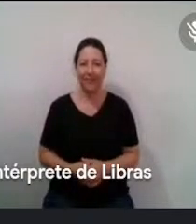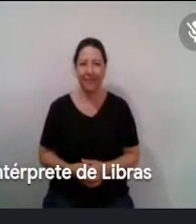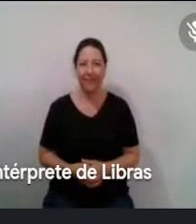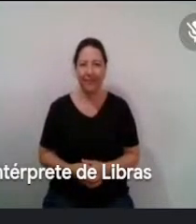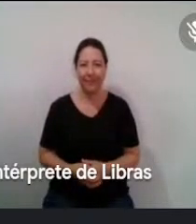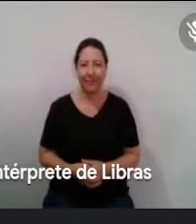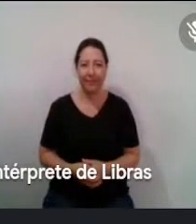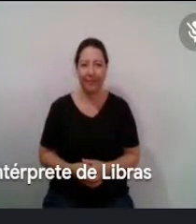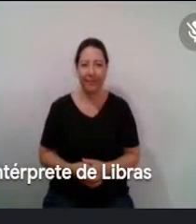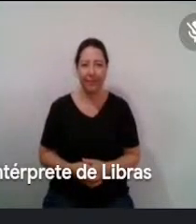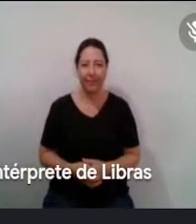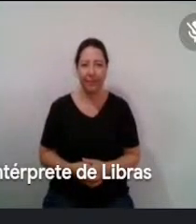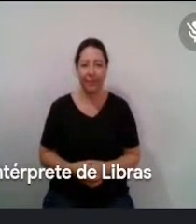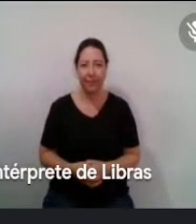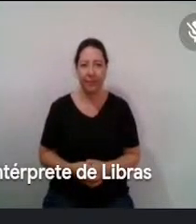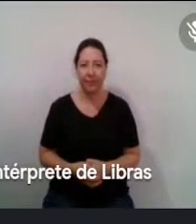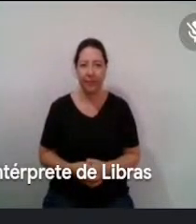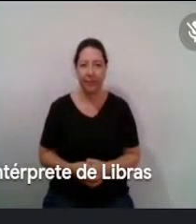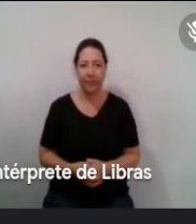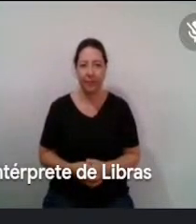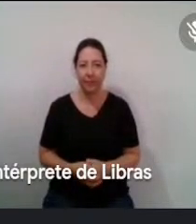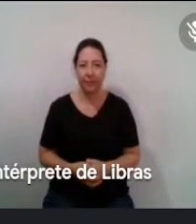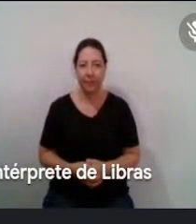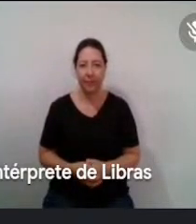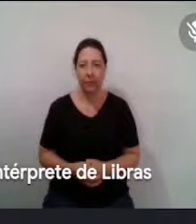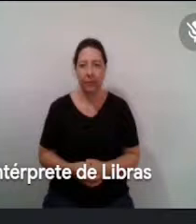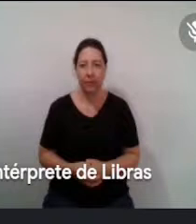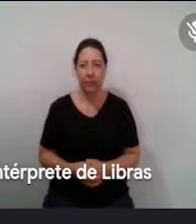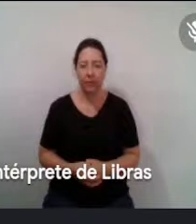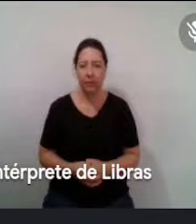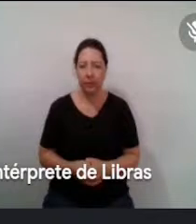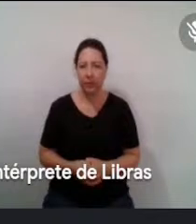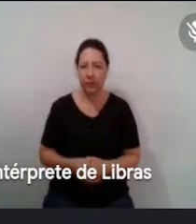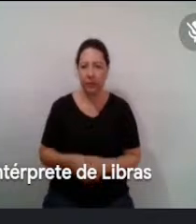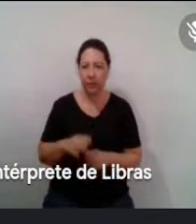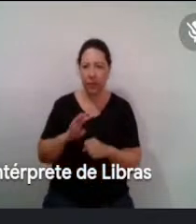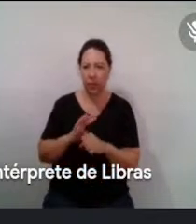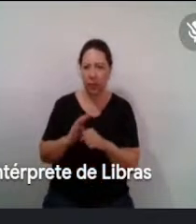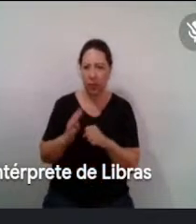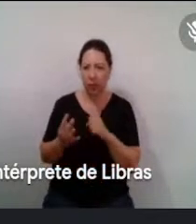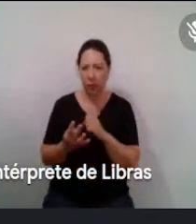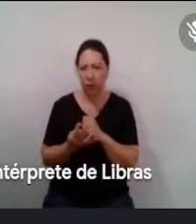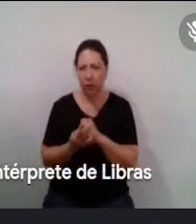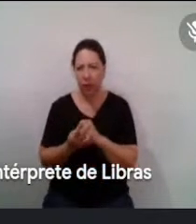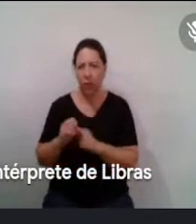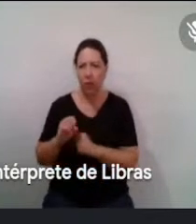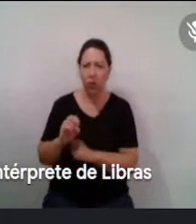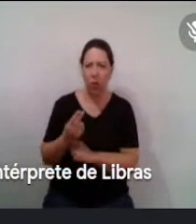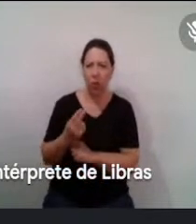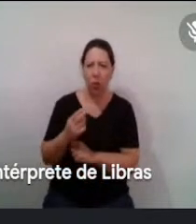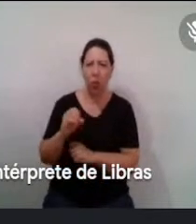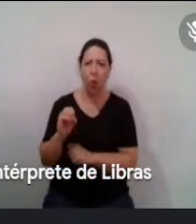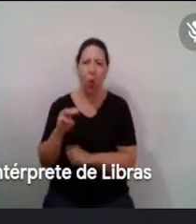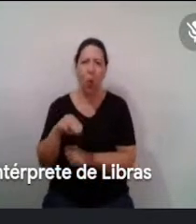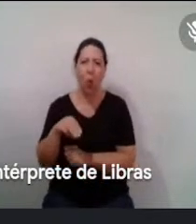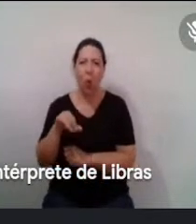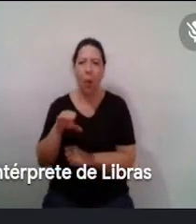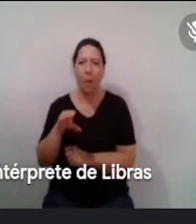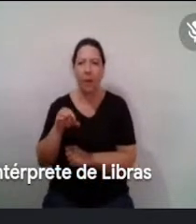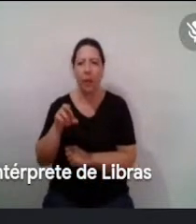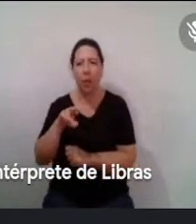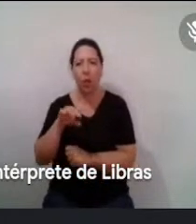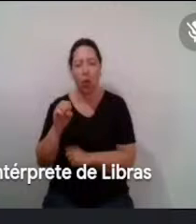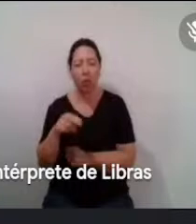sei se é ômicron ou a outra é o Covid, né? Eu acho que é essa nova cepa,